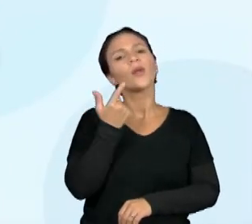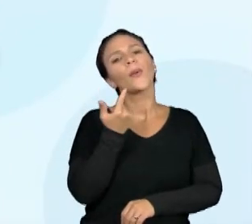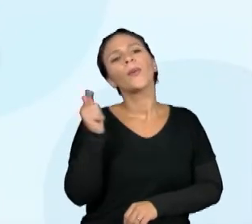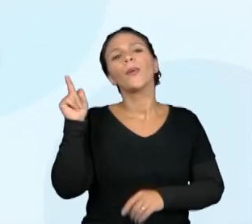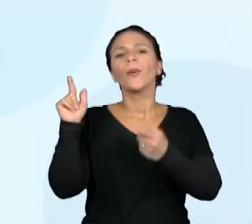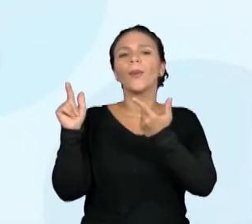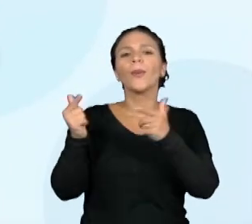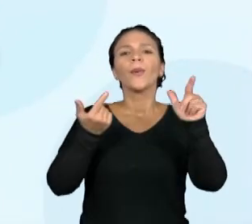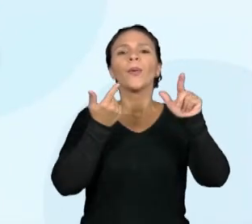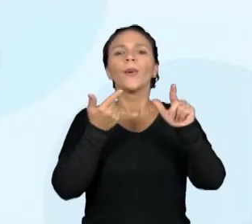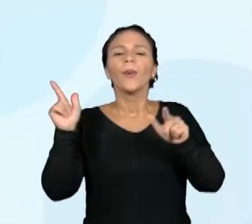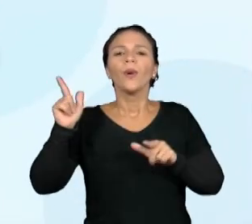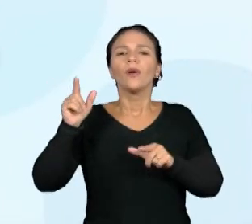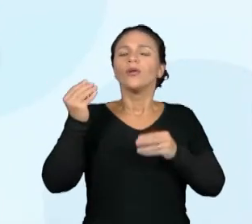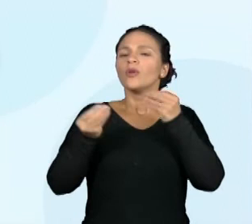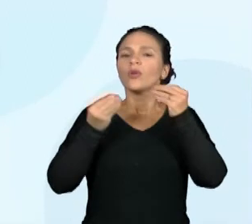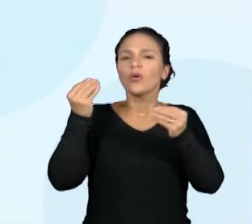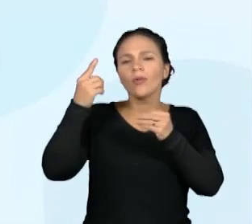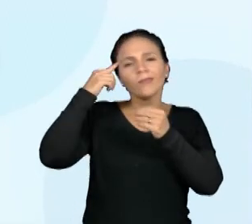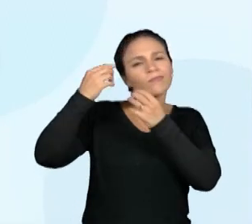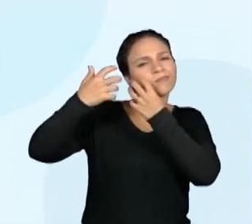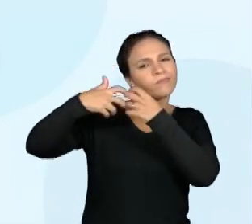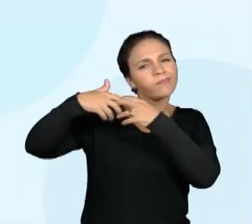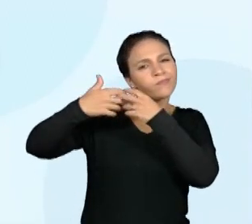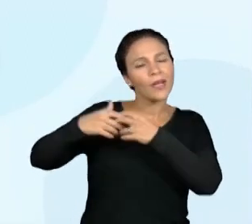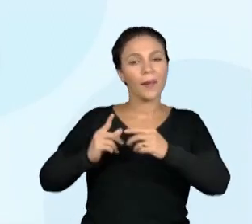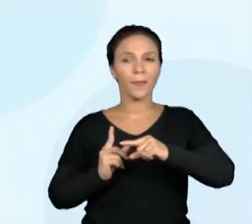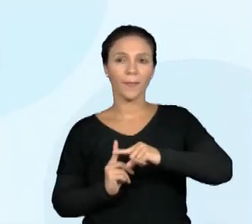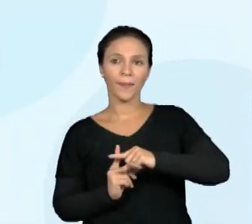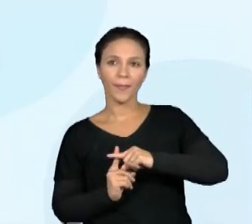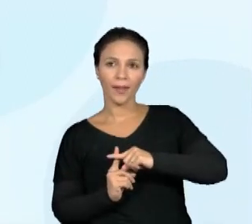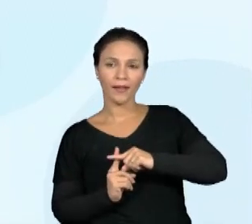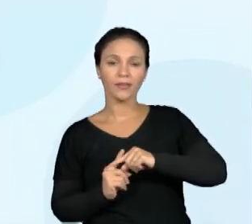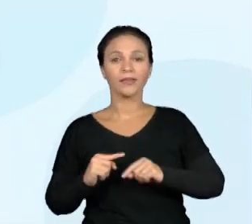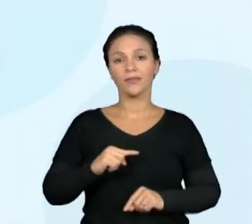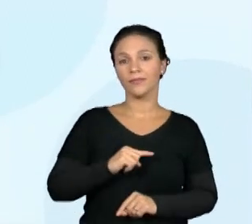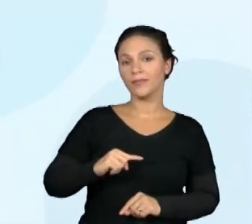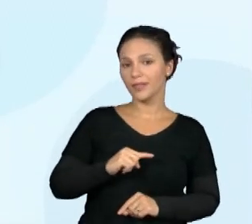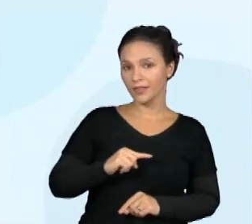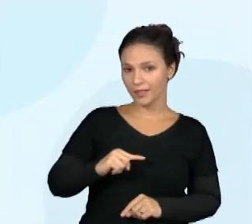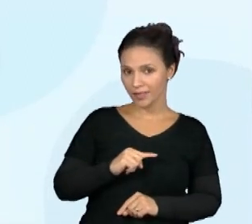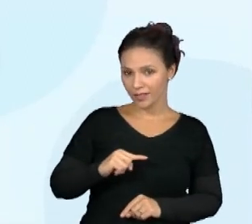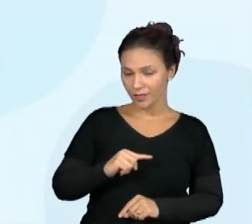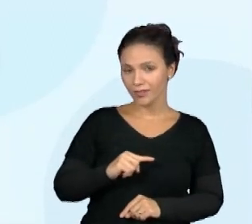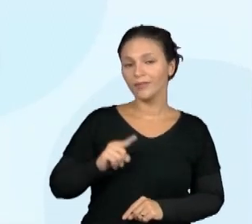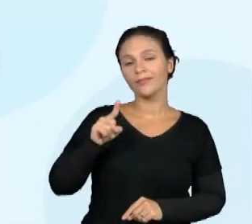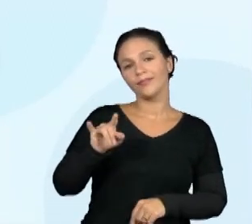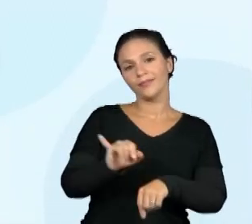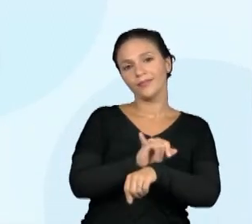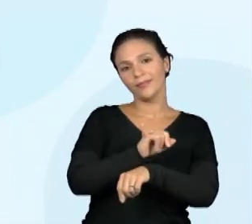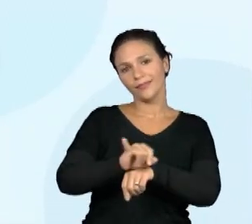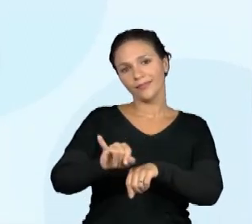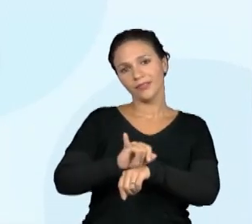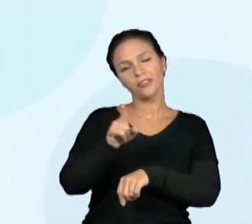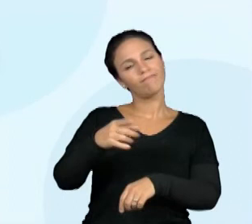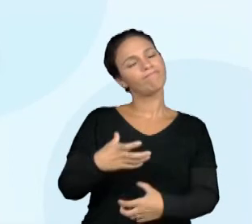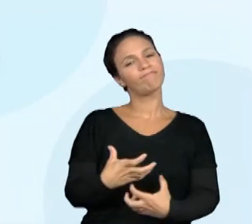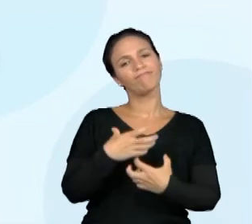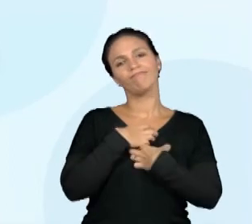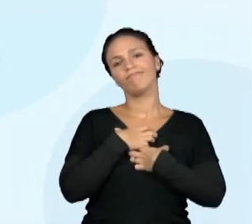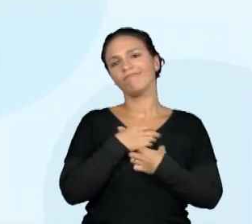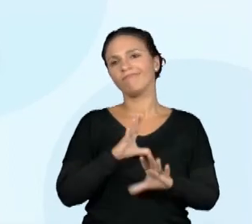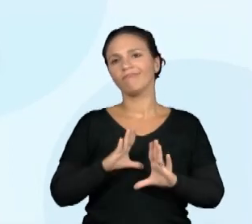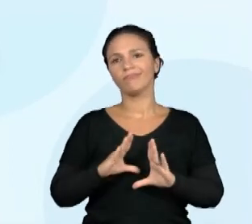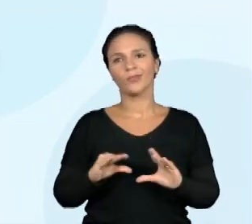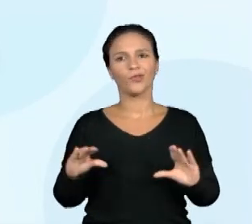outras situações problema de adição ou de subtração para você resolver utilizando a estratégia que você sentir